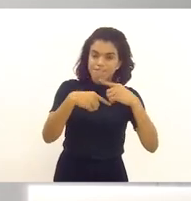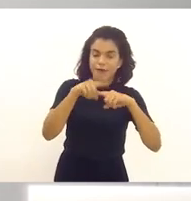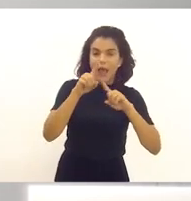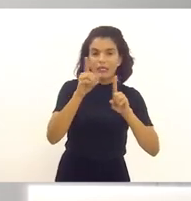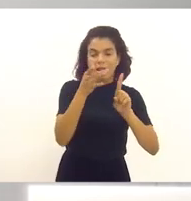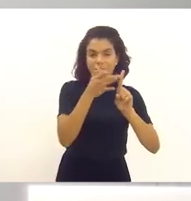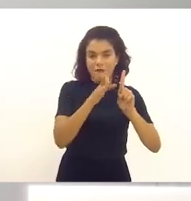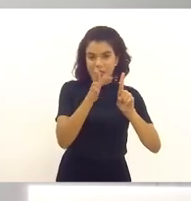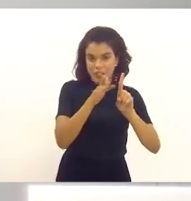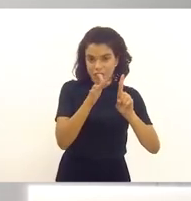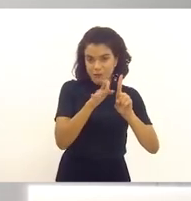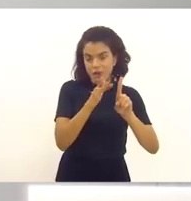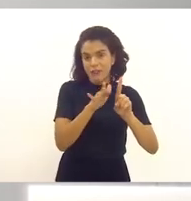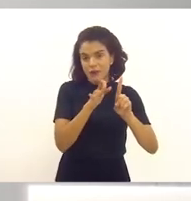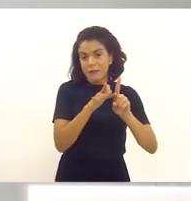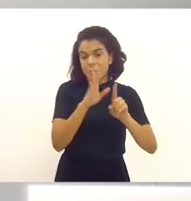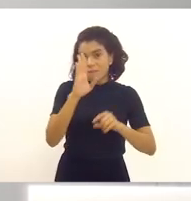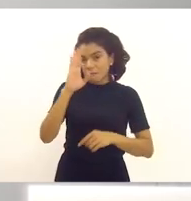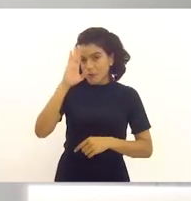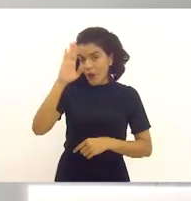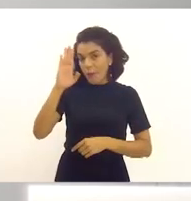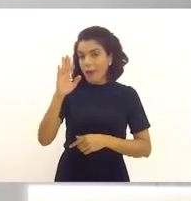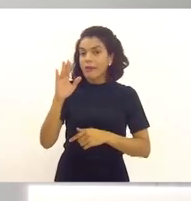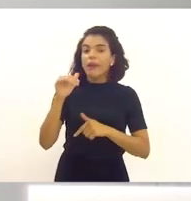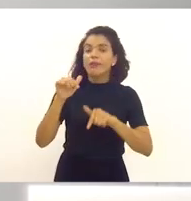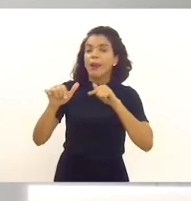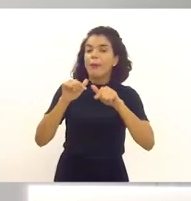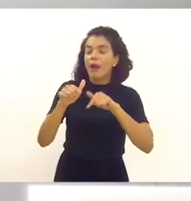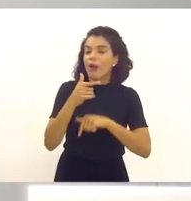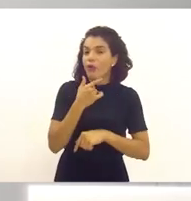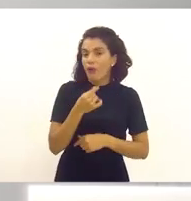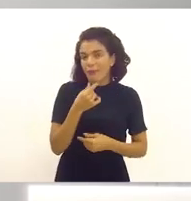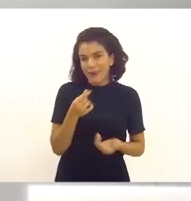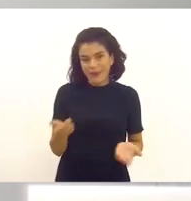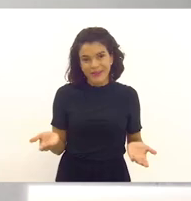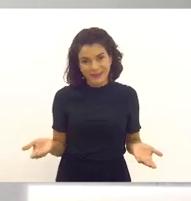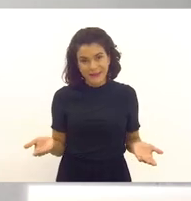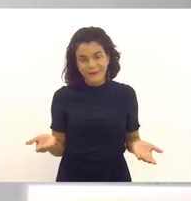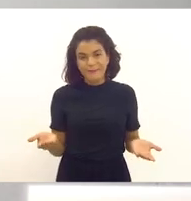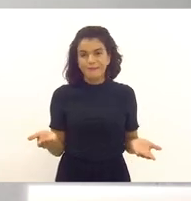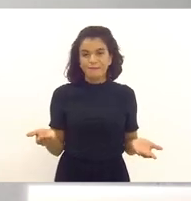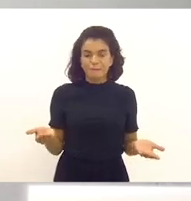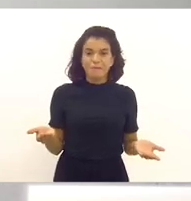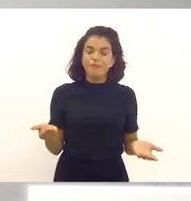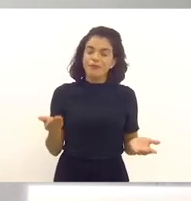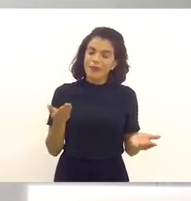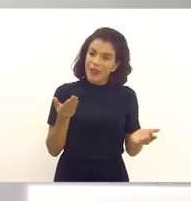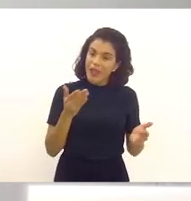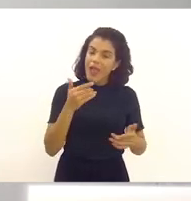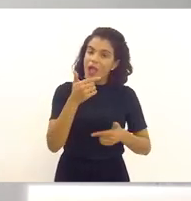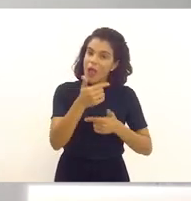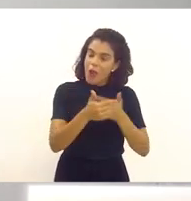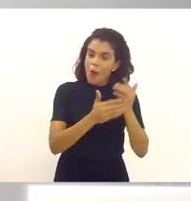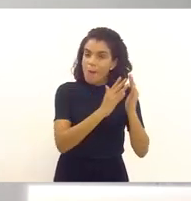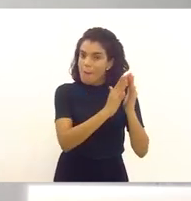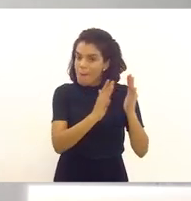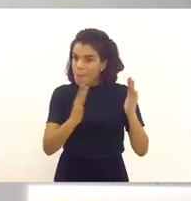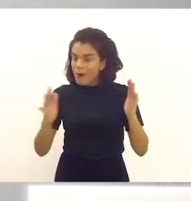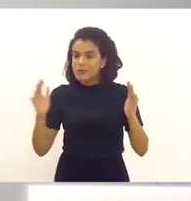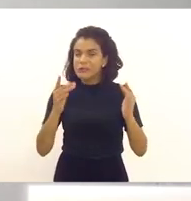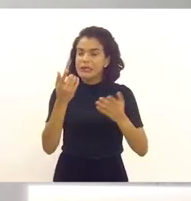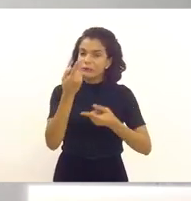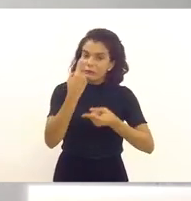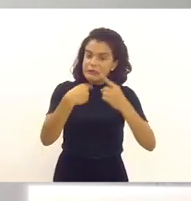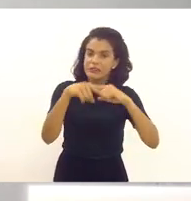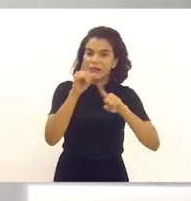que é feito principalmente por homens né na maioria das vezes é um processo de revitimização através